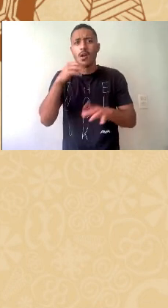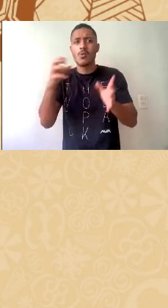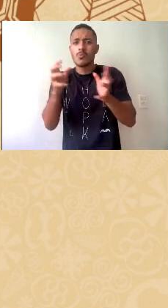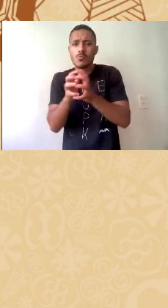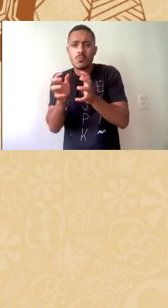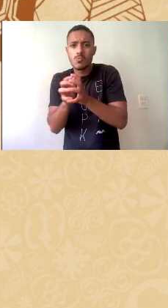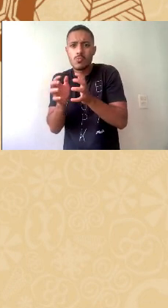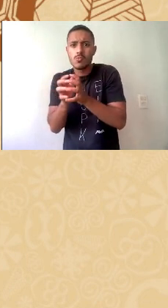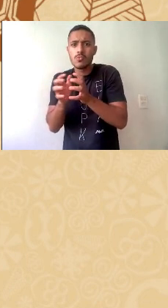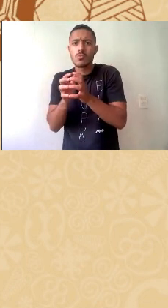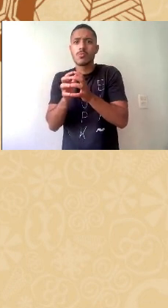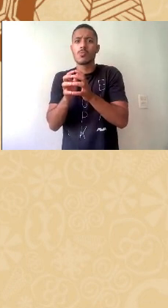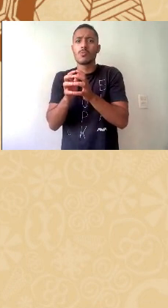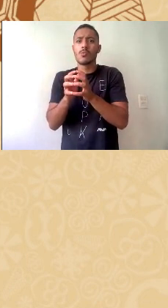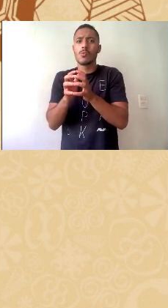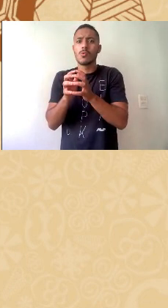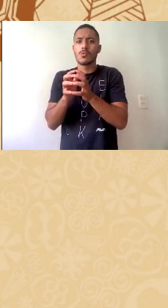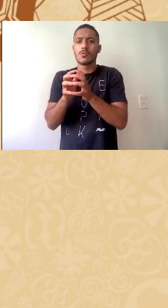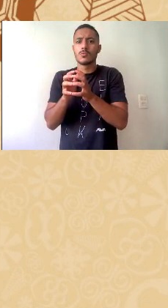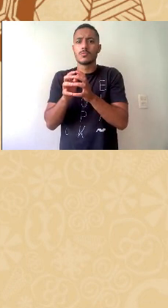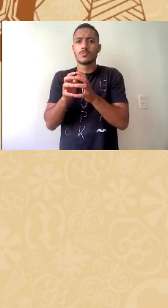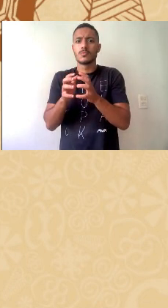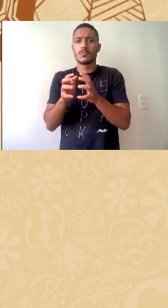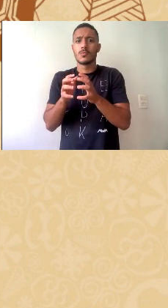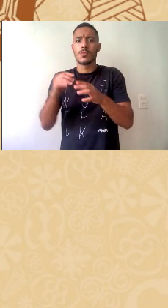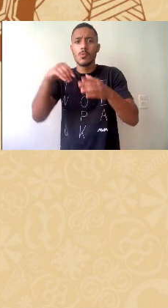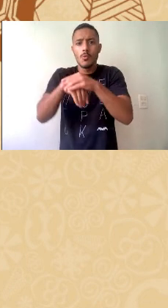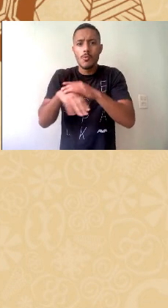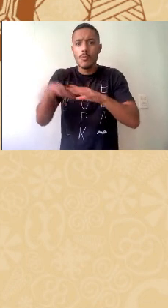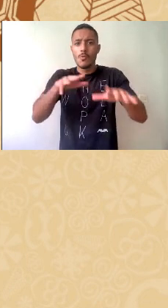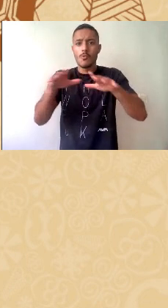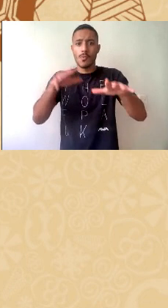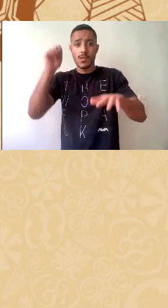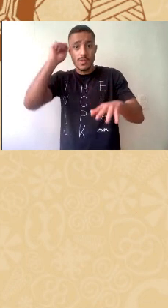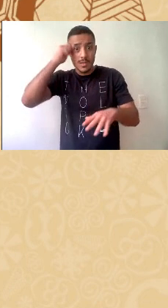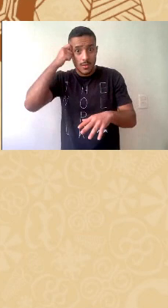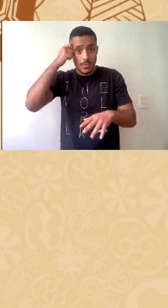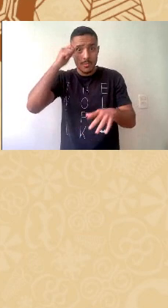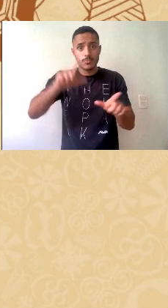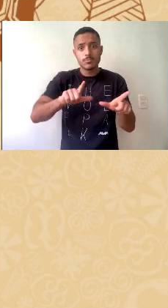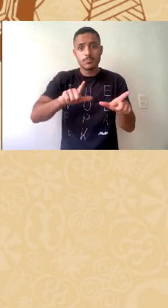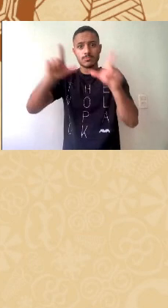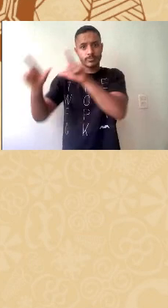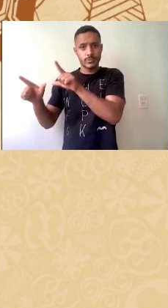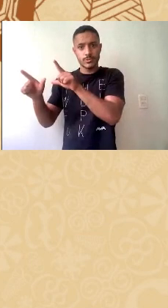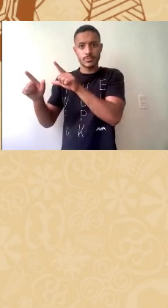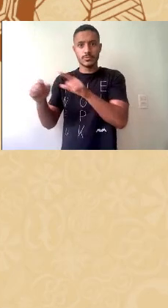vivido dentro do movimento negro. Próximo.